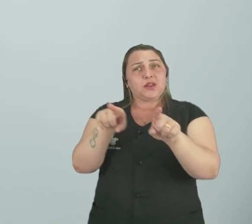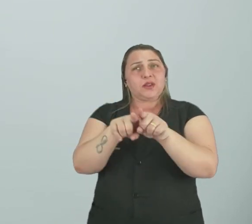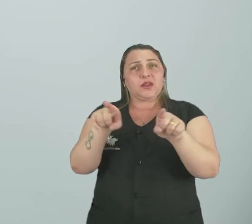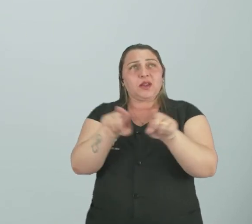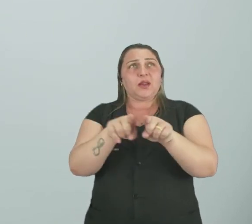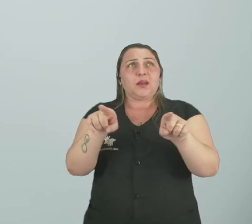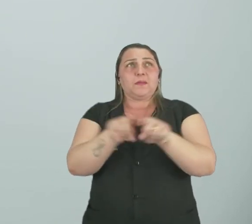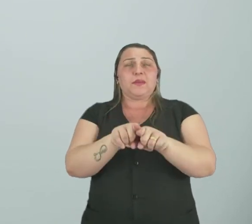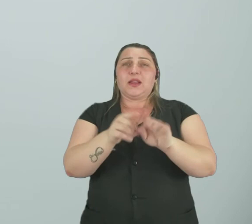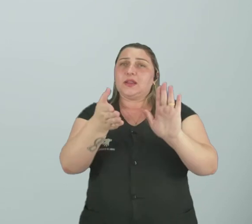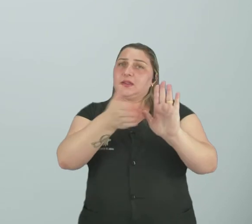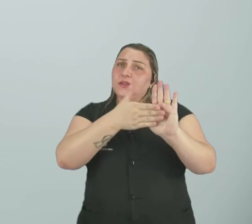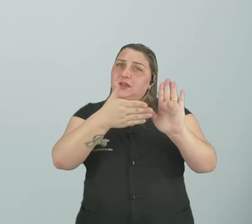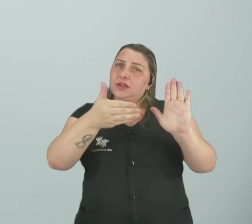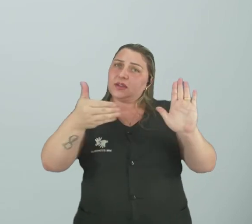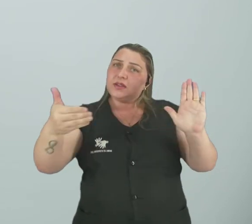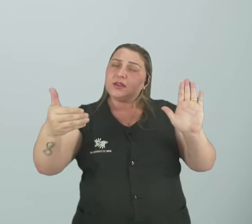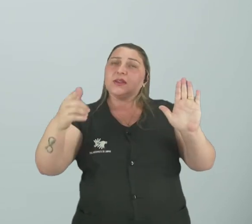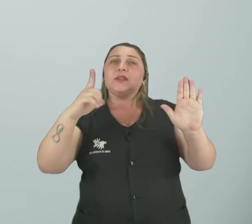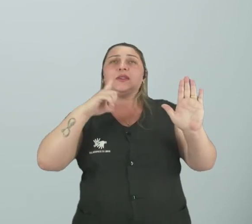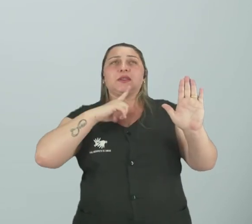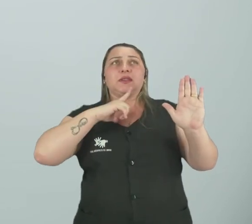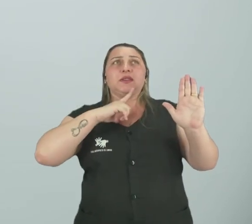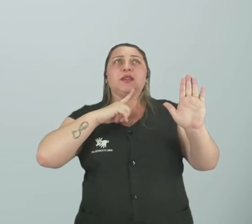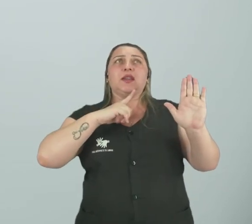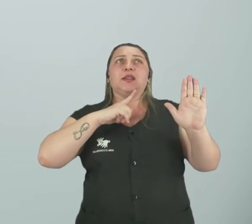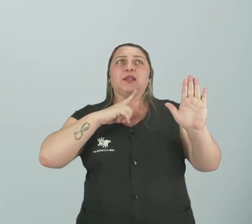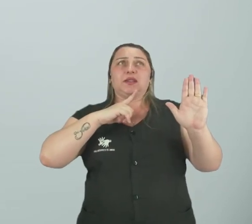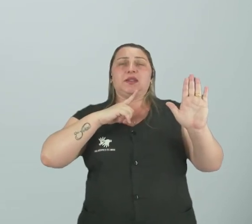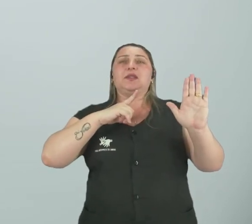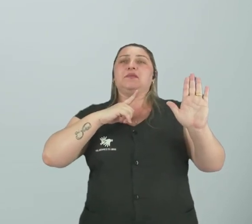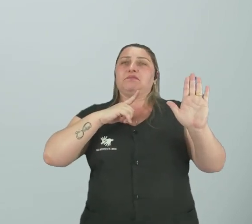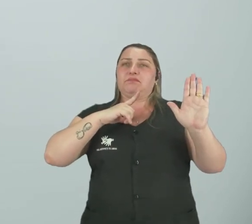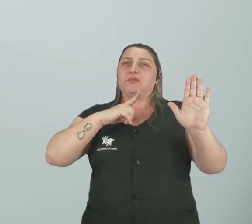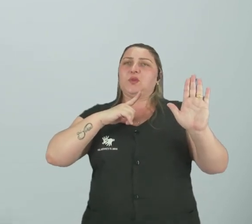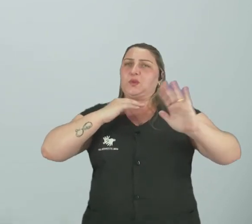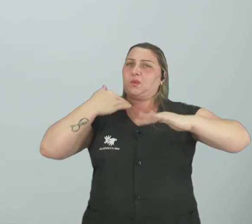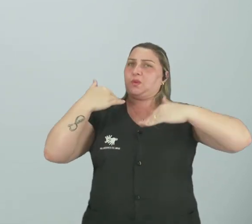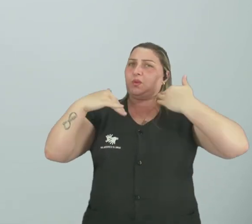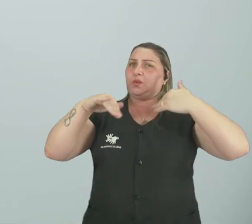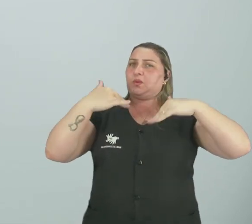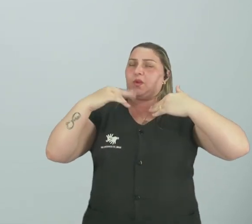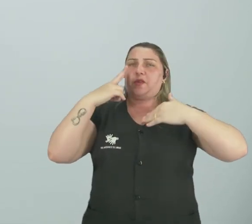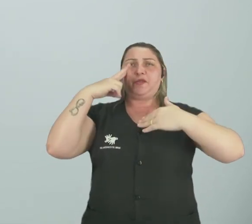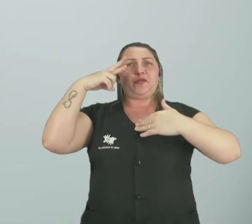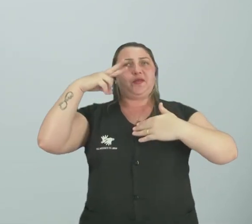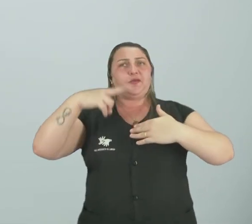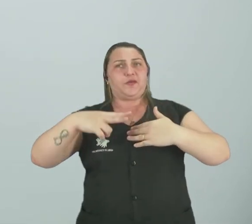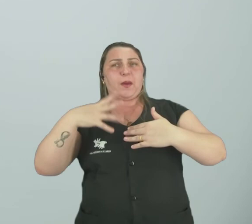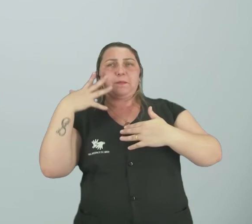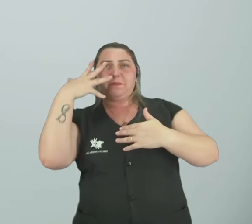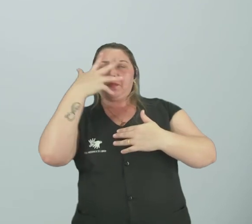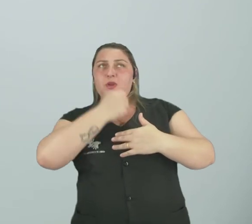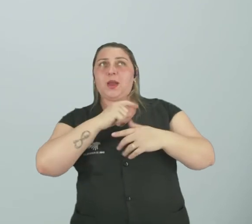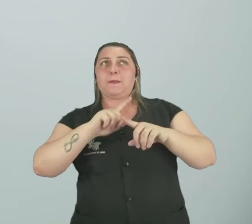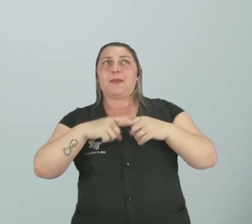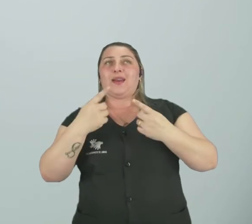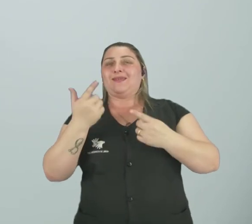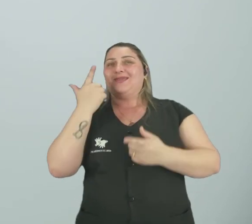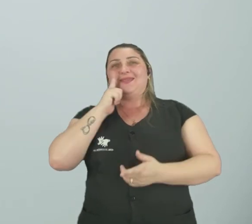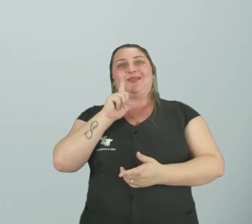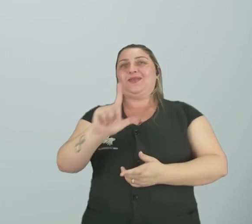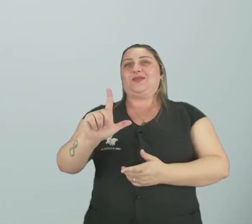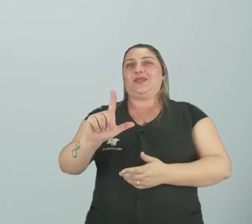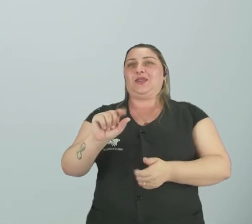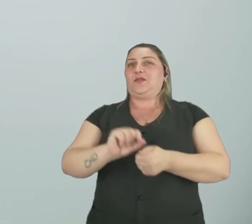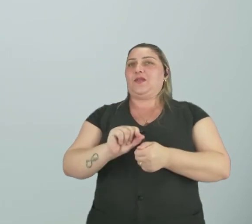que além dessa parte estética, tem esse nível de complexidade, né, nos movimentos. A gente vê algo muito bonito, mas a gente, eu não